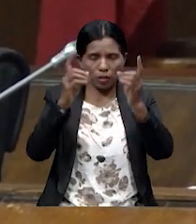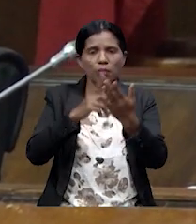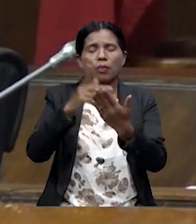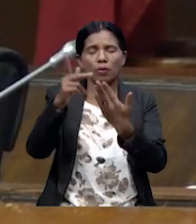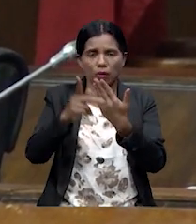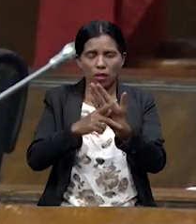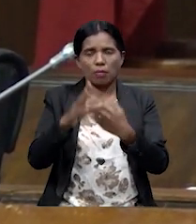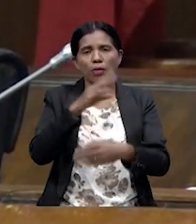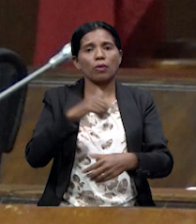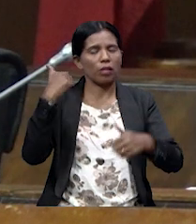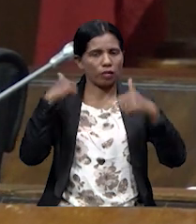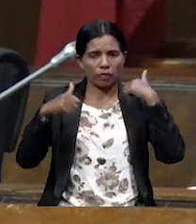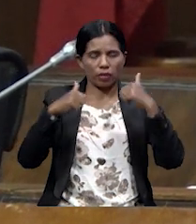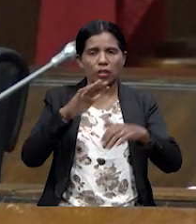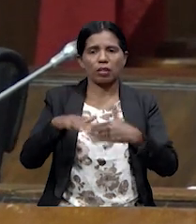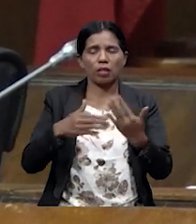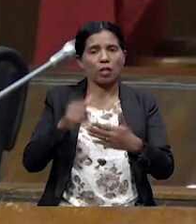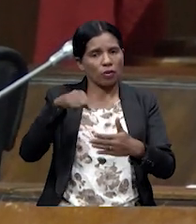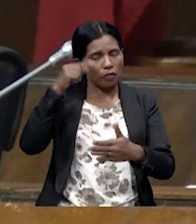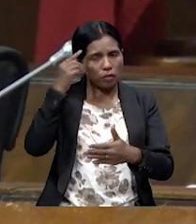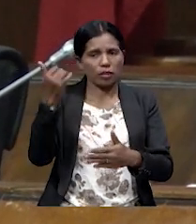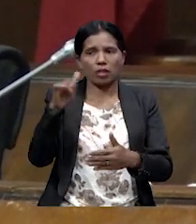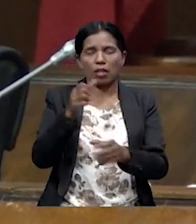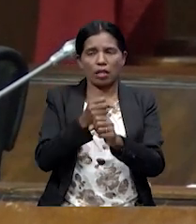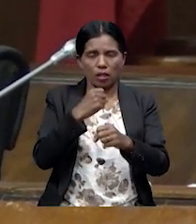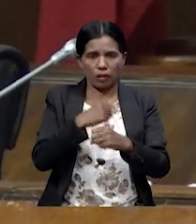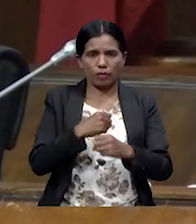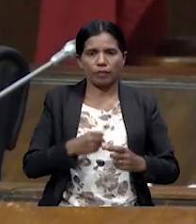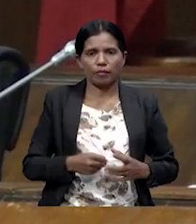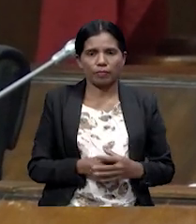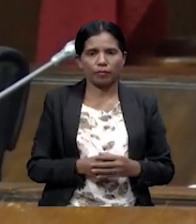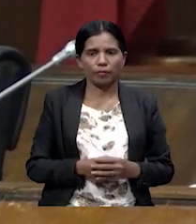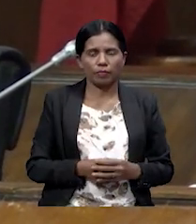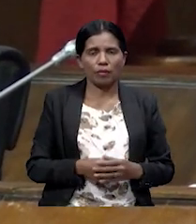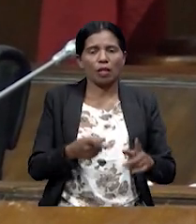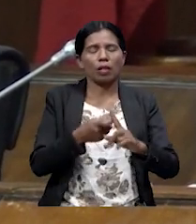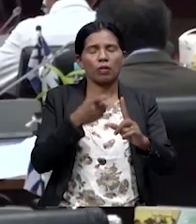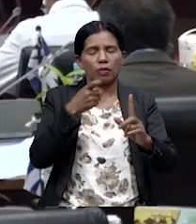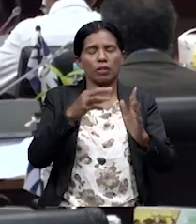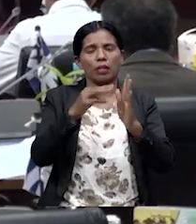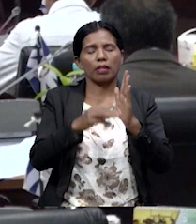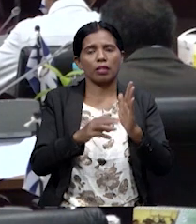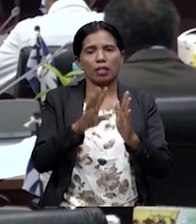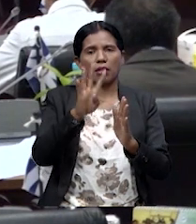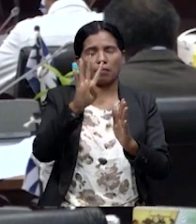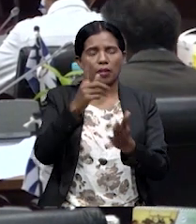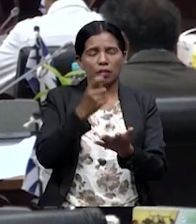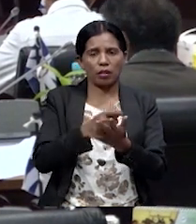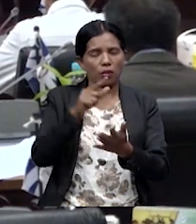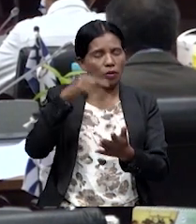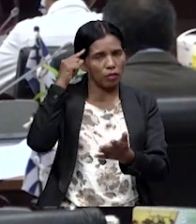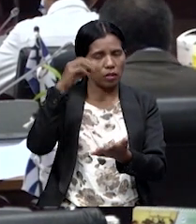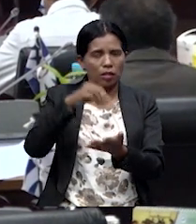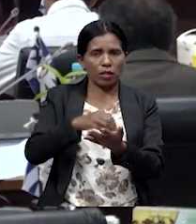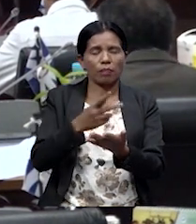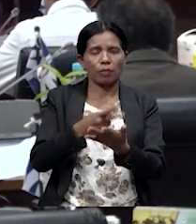subprogramas não atividades deve governo se halo no final de junho. Husi medida rihunhat nebe governo cita e